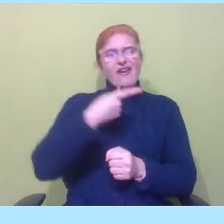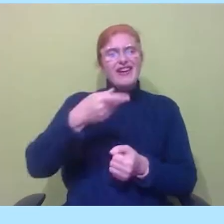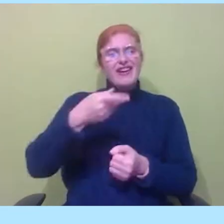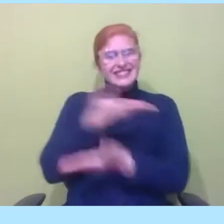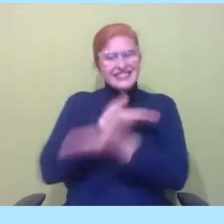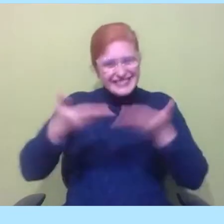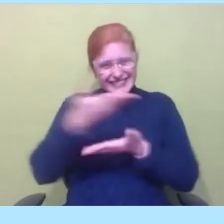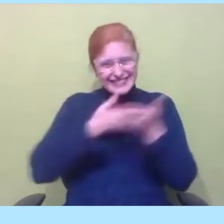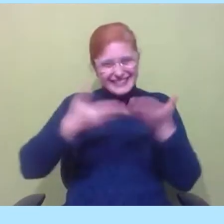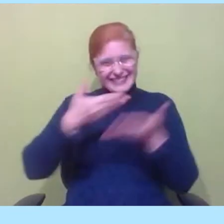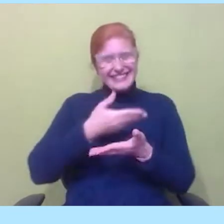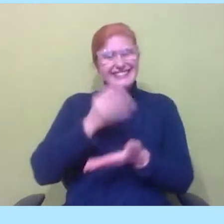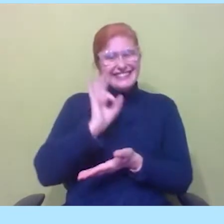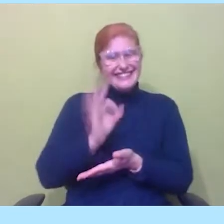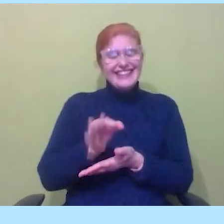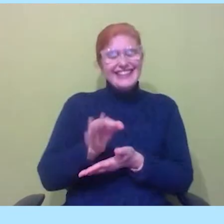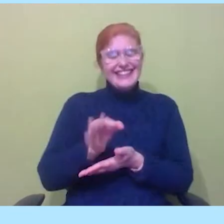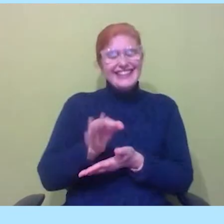Mas